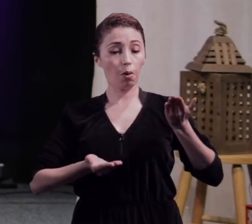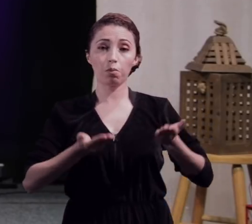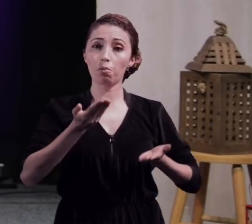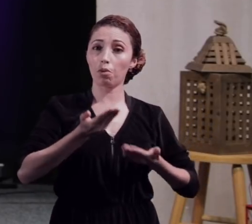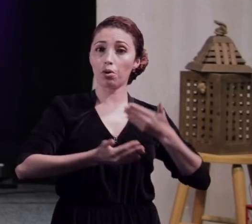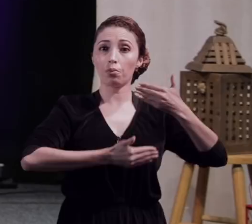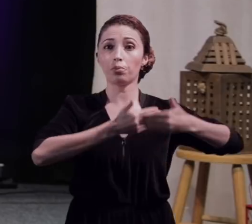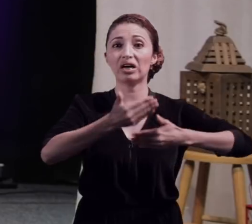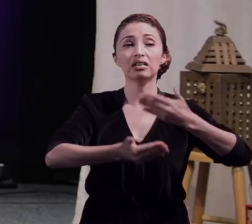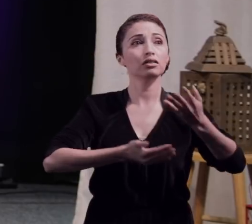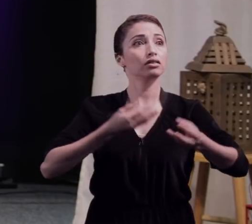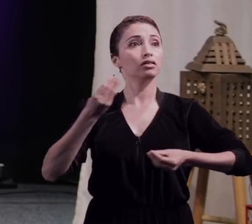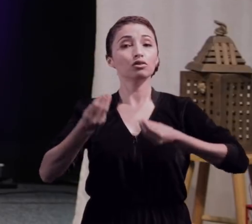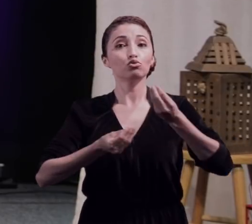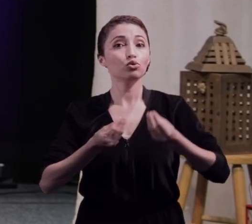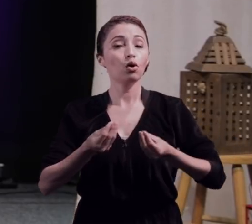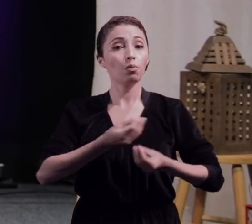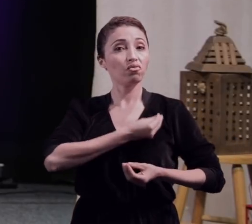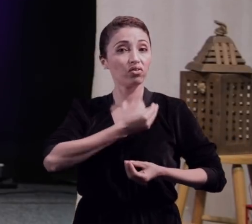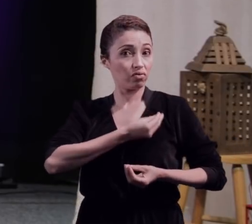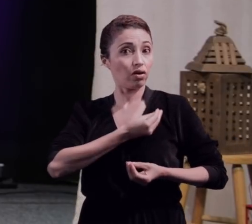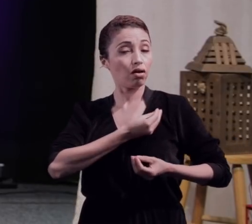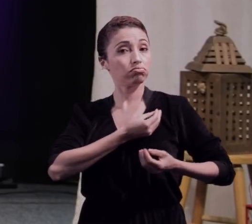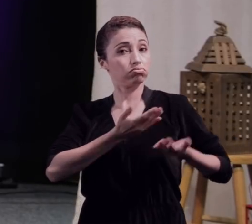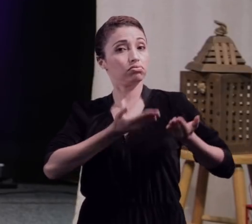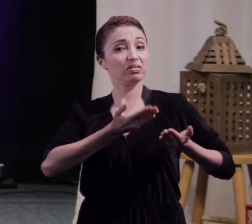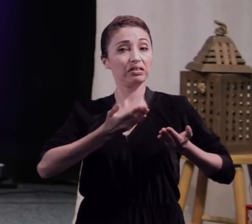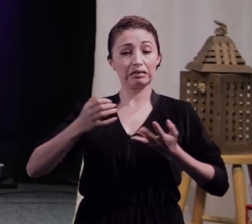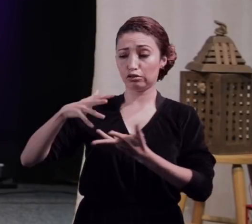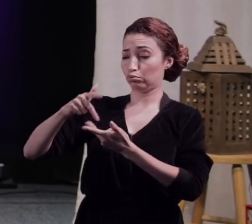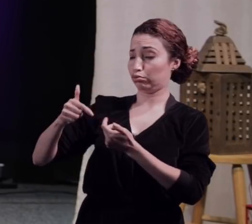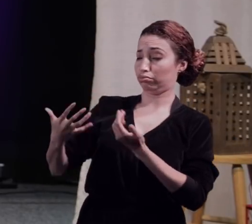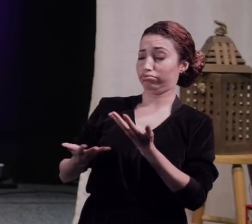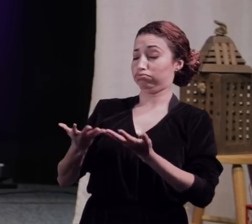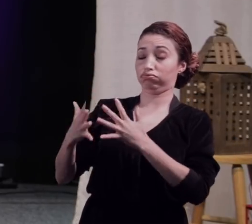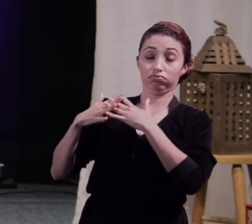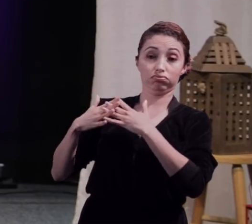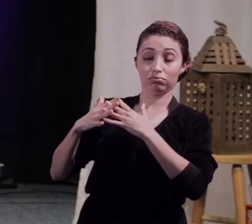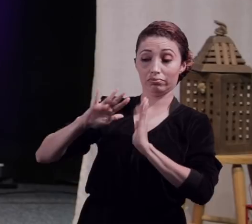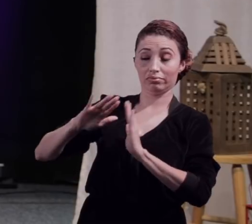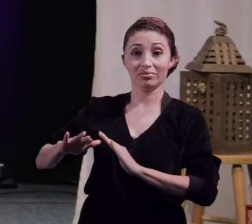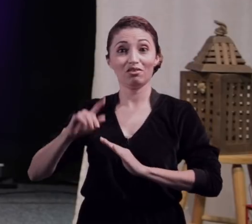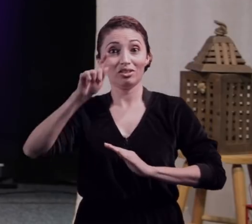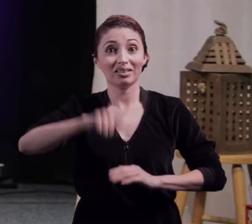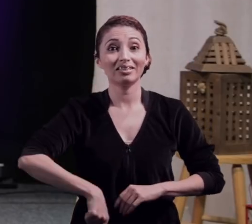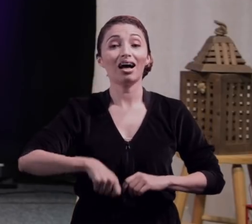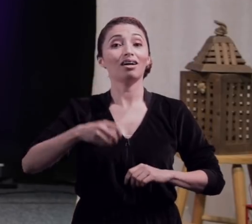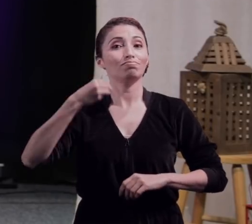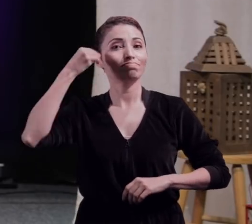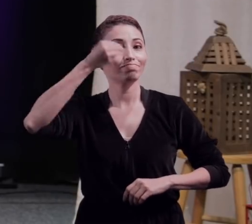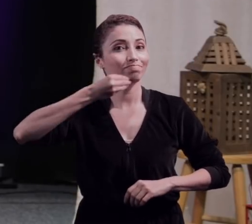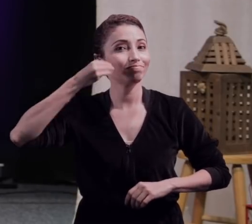pessoal. A maneira sustentável de viver num mundo tão controverso e tão complicado. Você